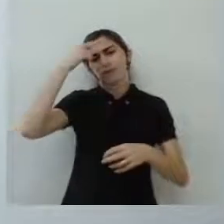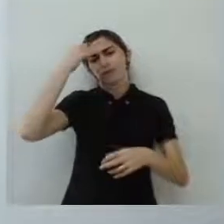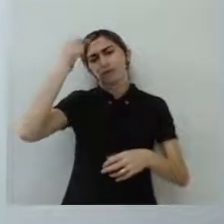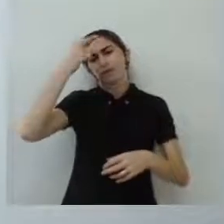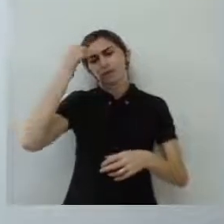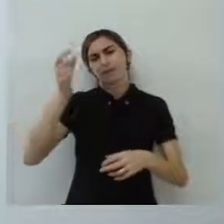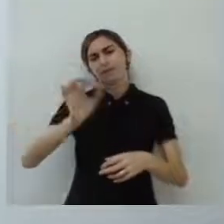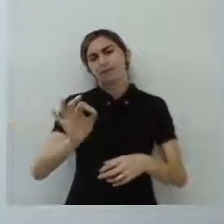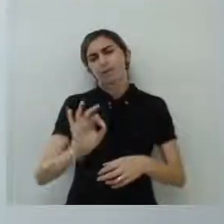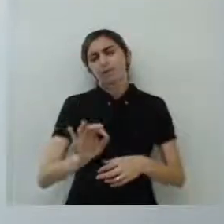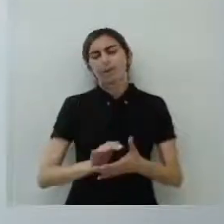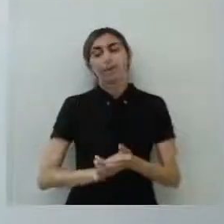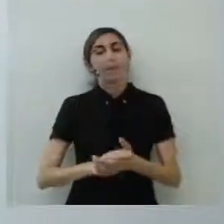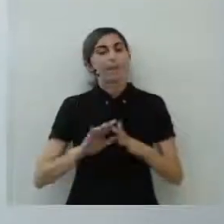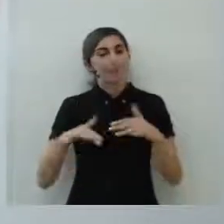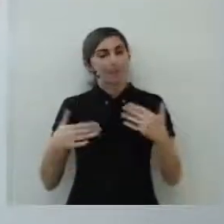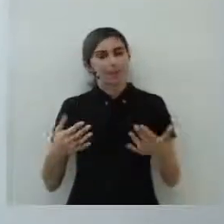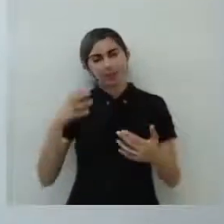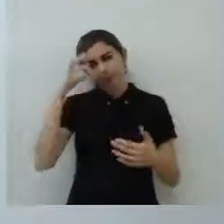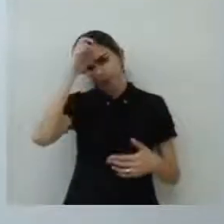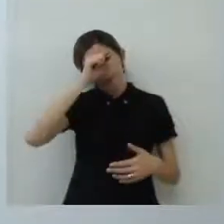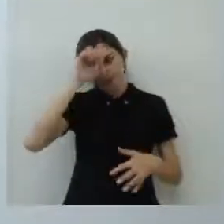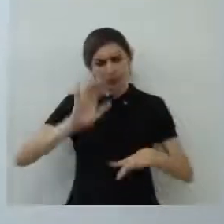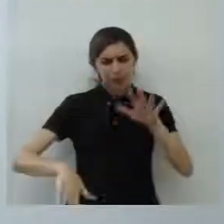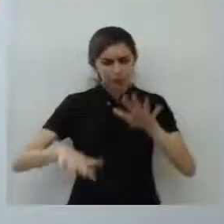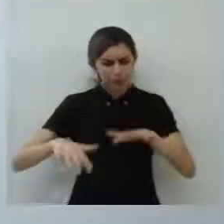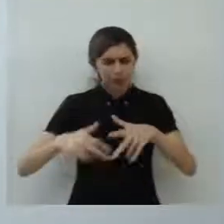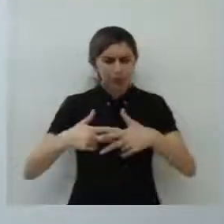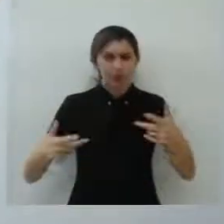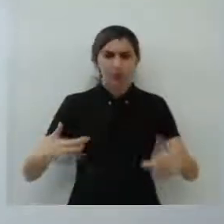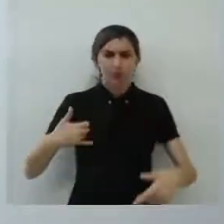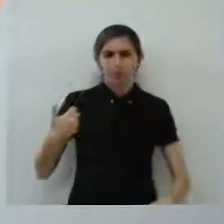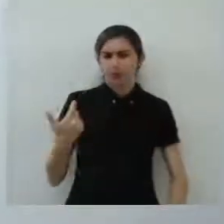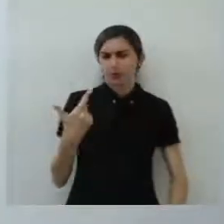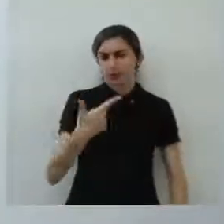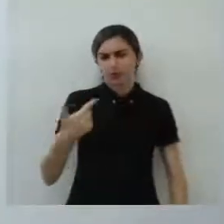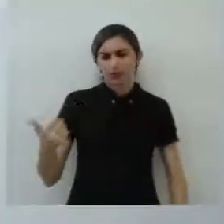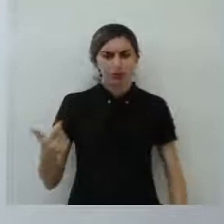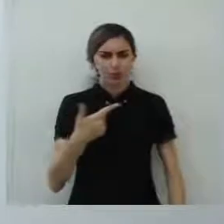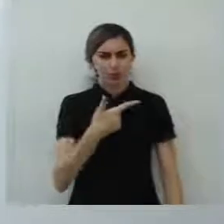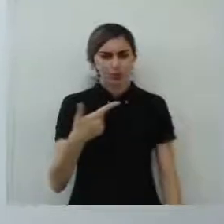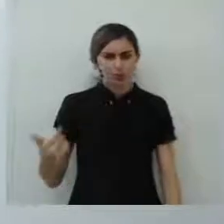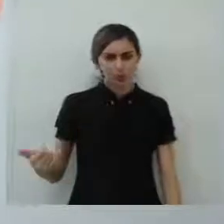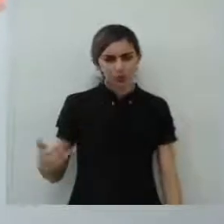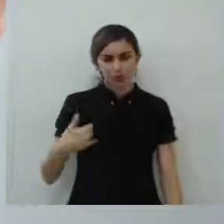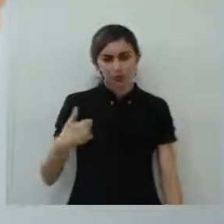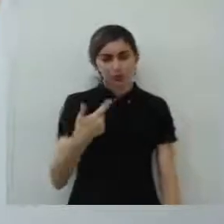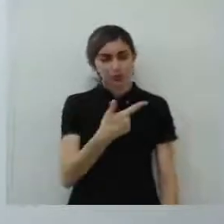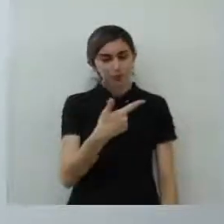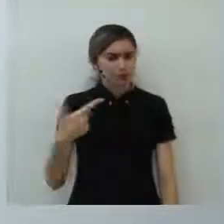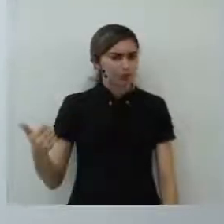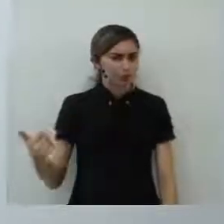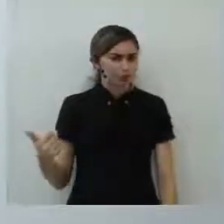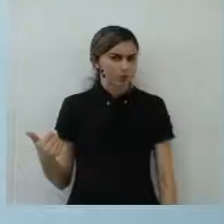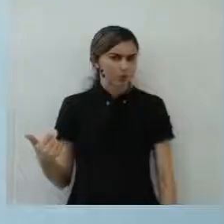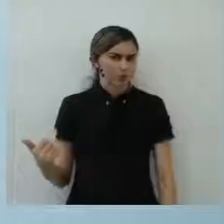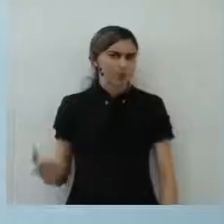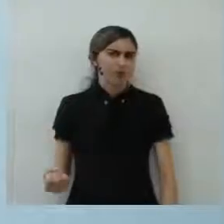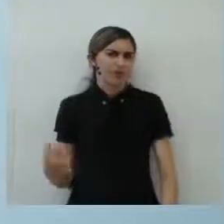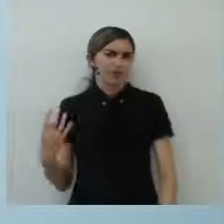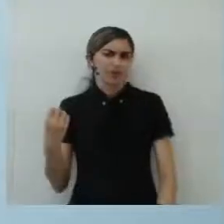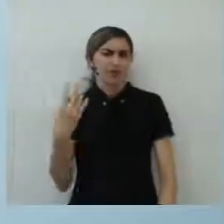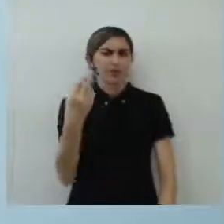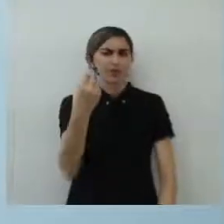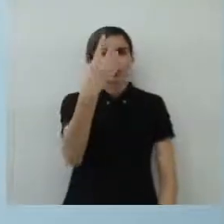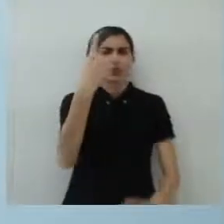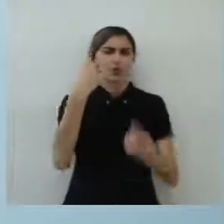universidade. Aprende a tocar bateria e, aos 21 anos de idade, olha só, 21, viaja